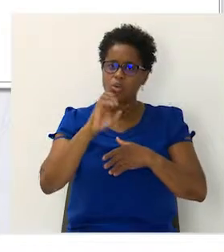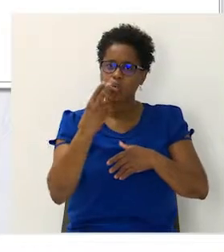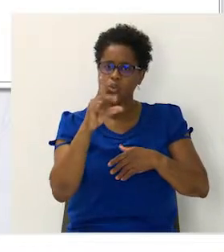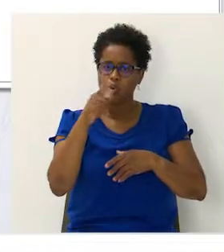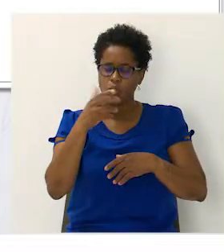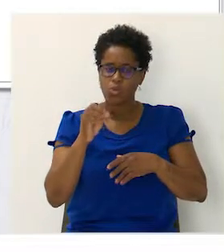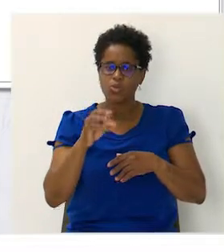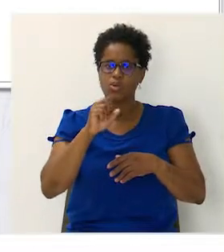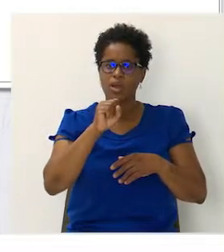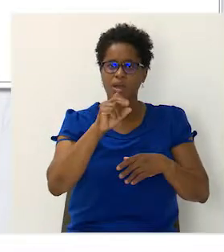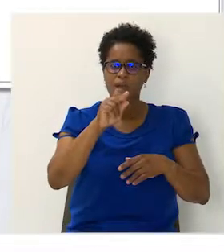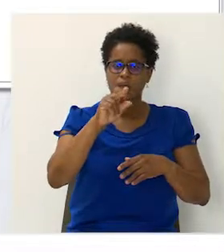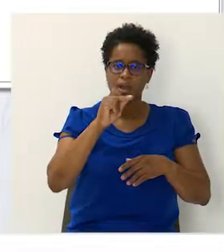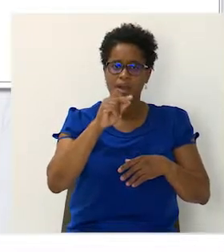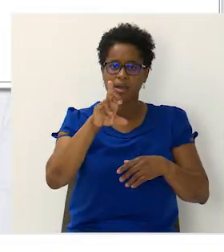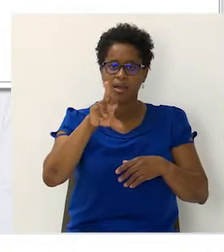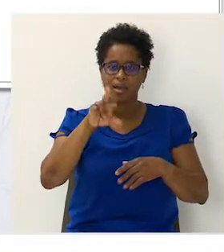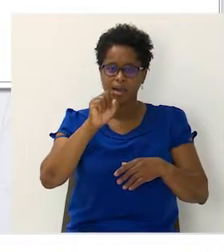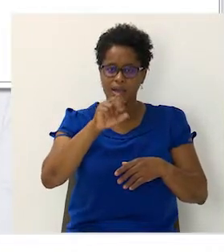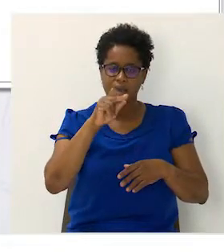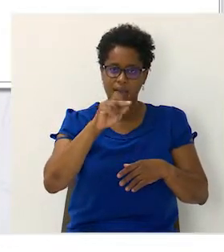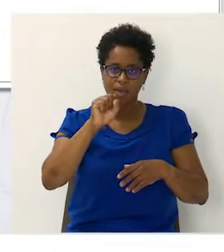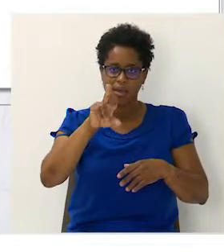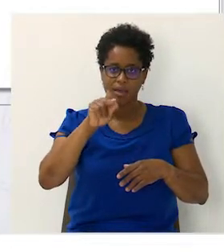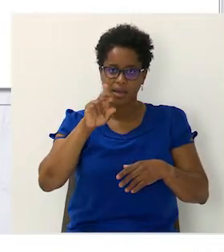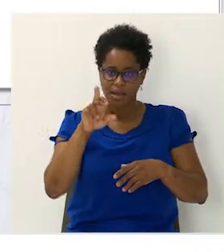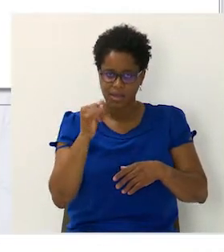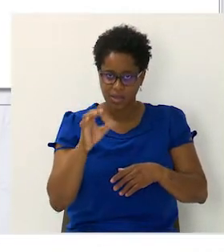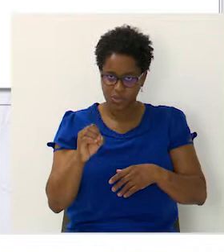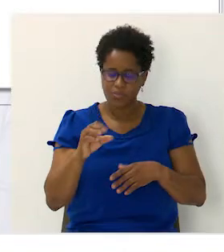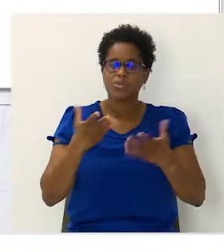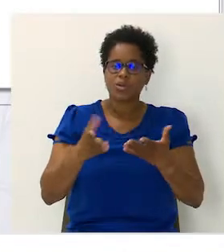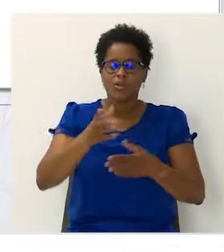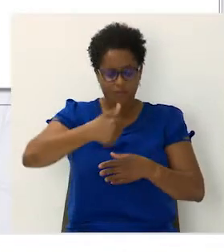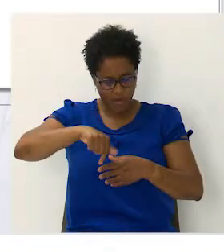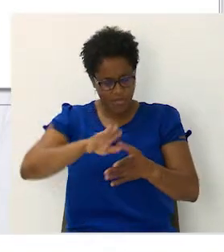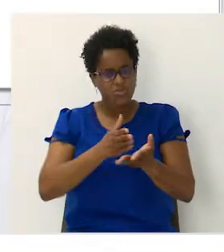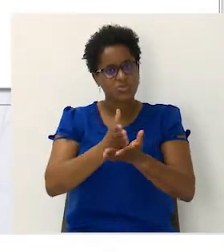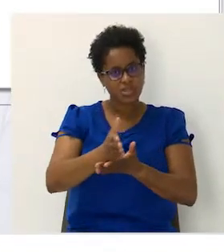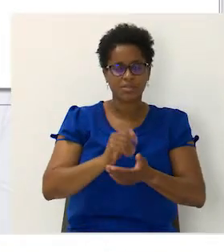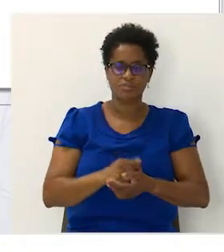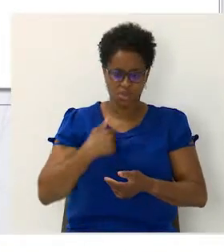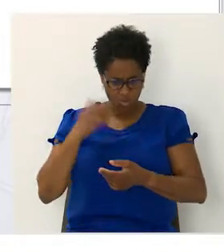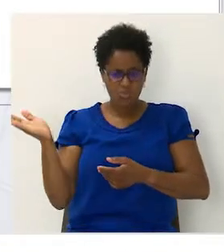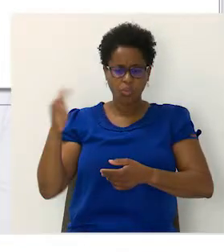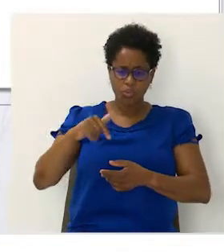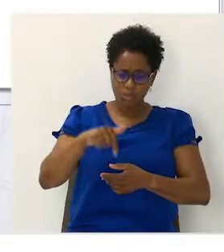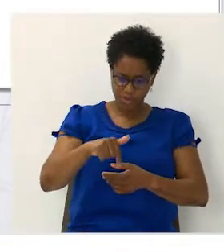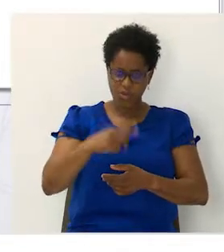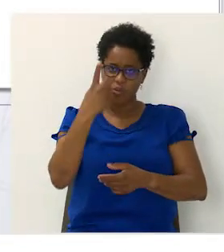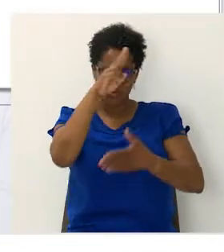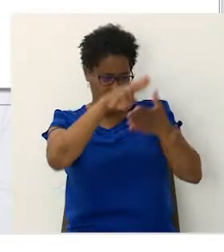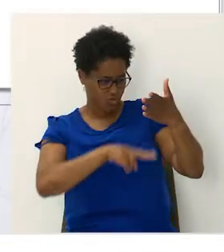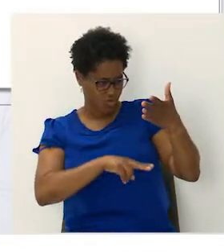agrários. Pois, vamos continuar. Portanto, trouxe ali um texto